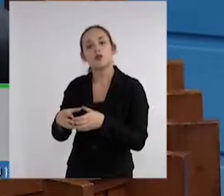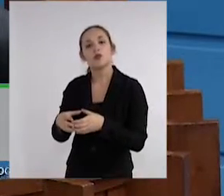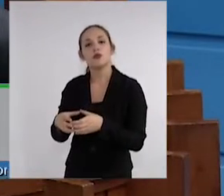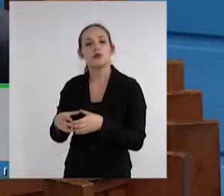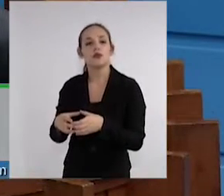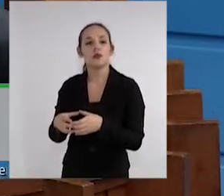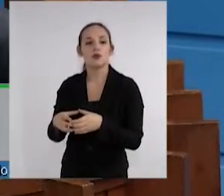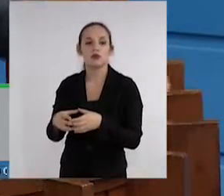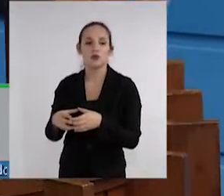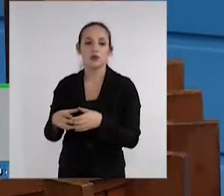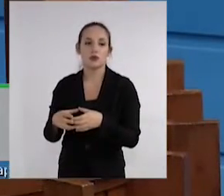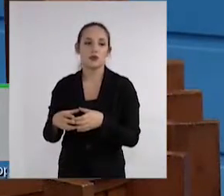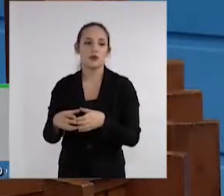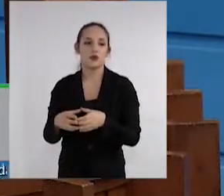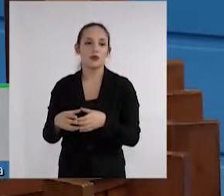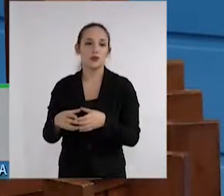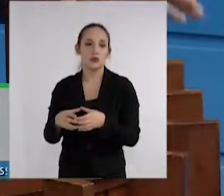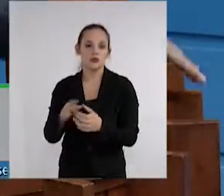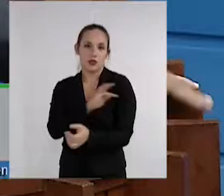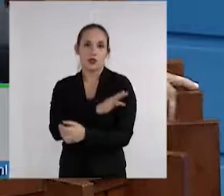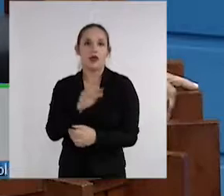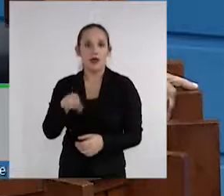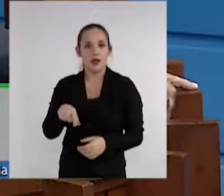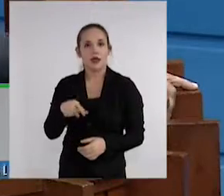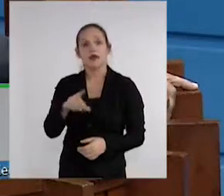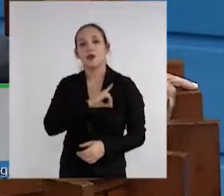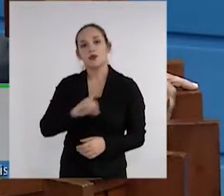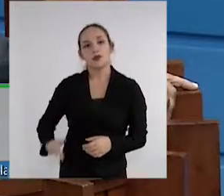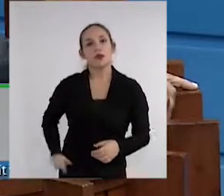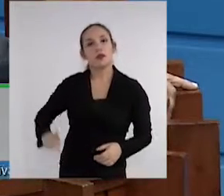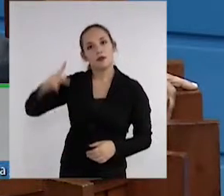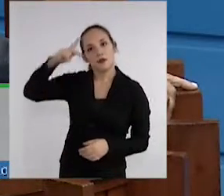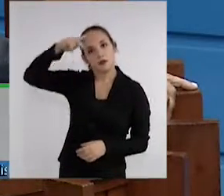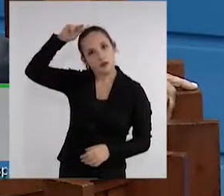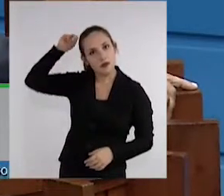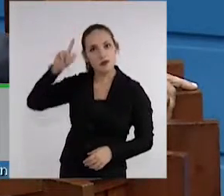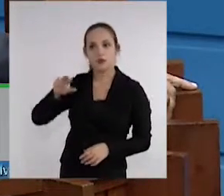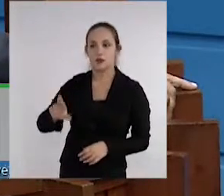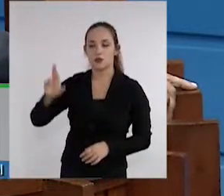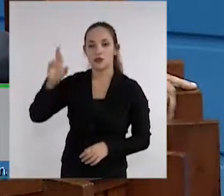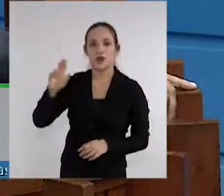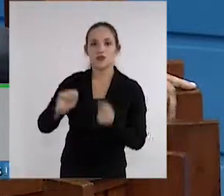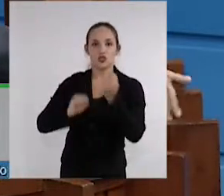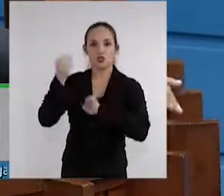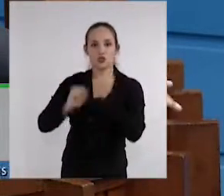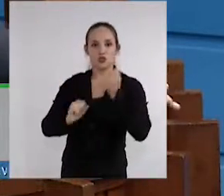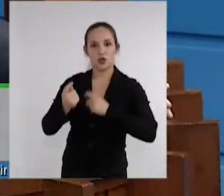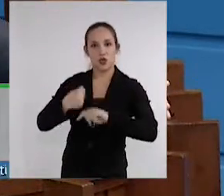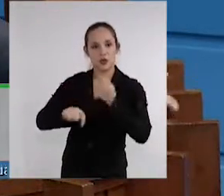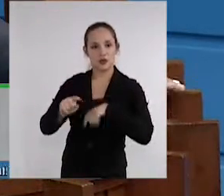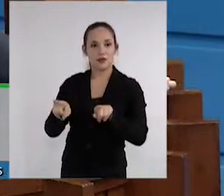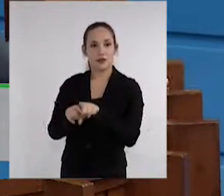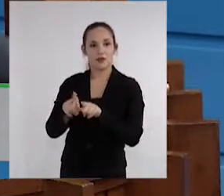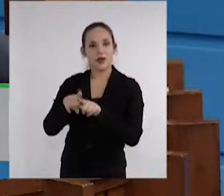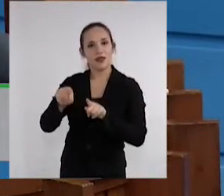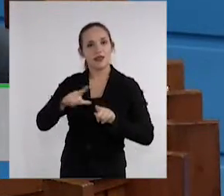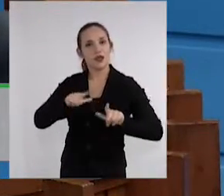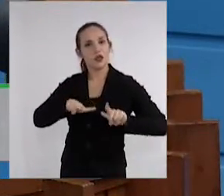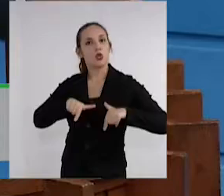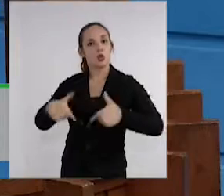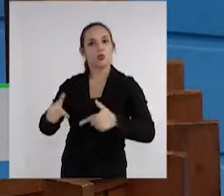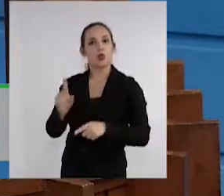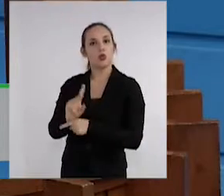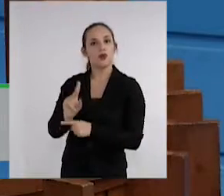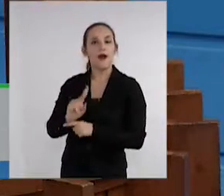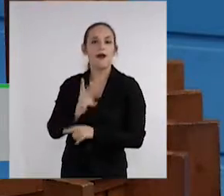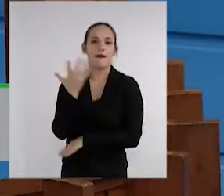indústria, o deputado Paulo Corrêa, que além de ser presidente da Comissão de Indústria e Comércio da Casa, também tem uma militância nessa questão